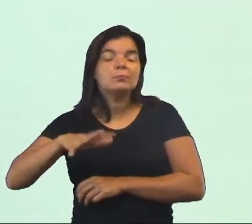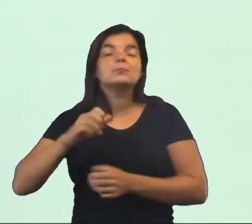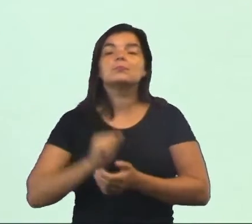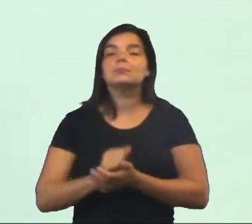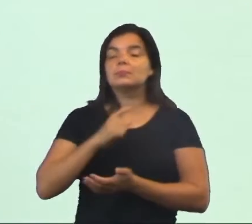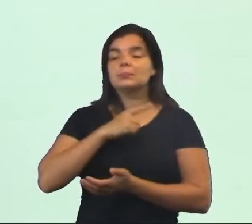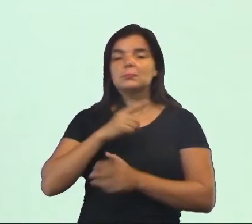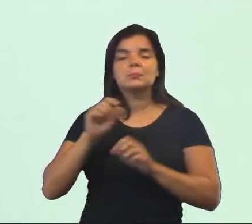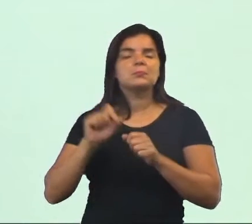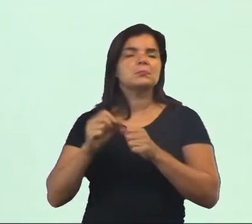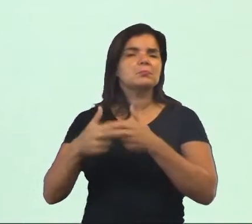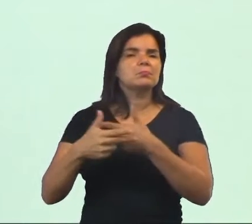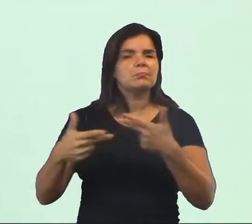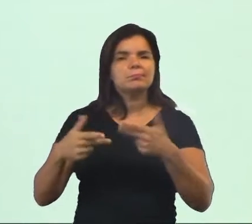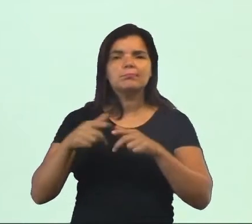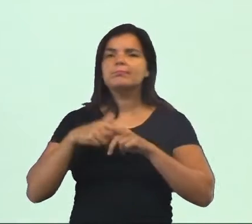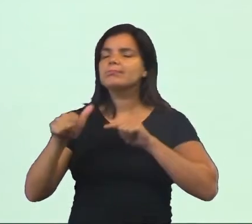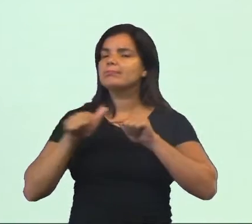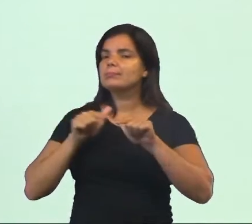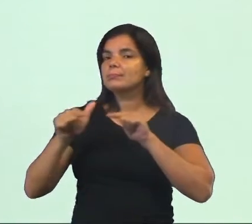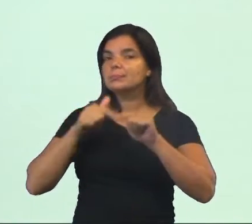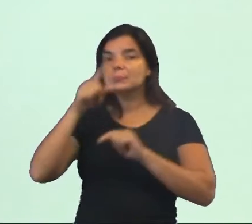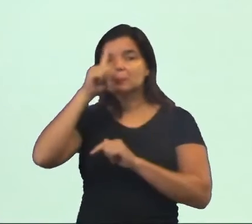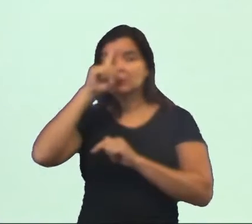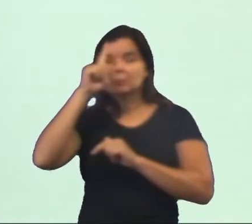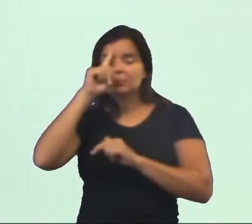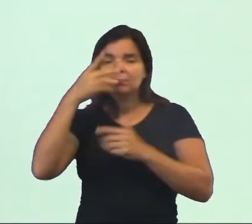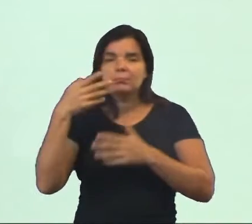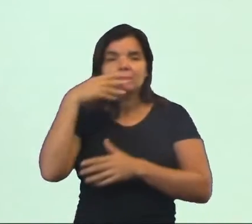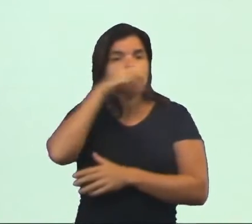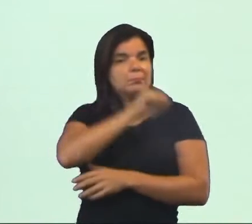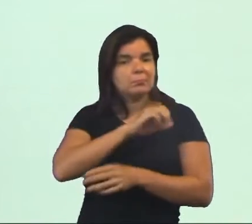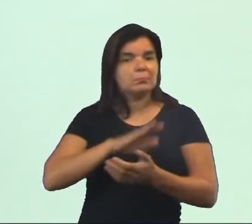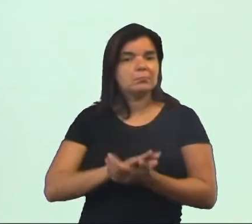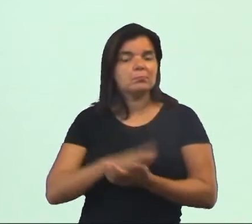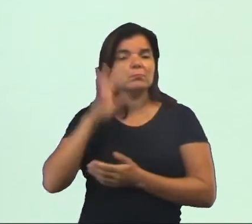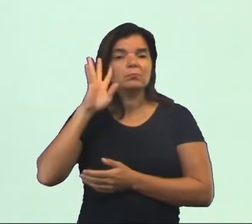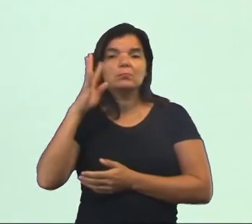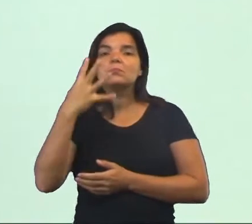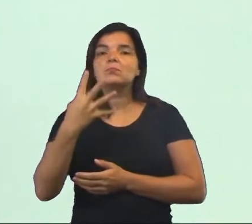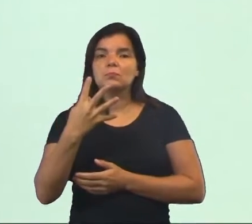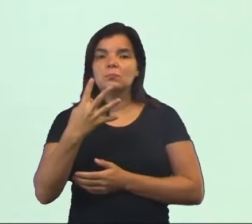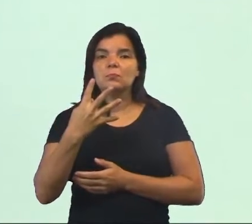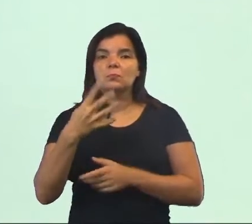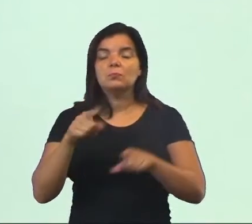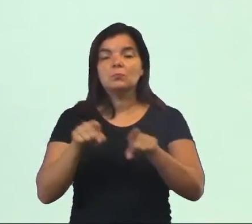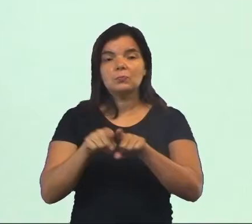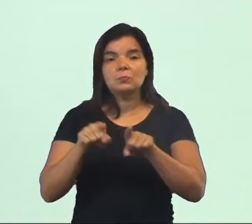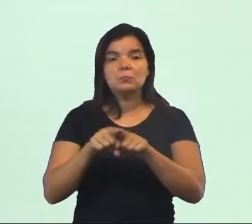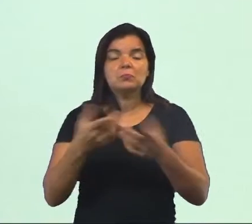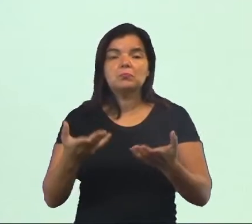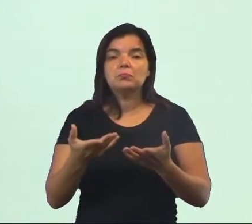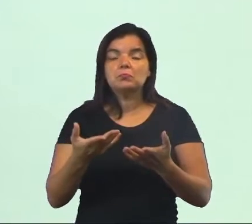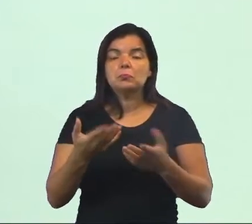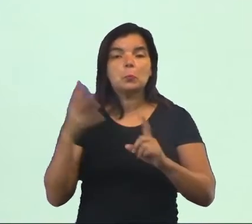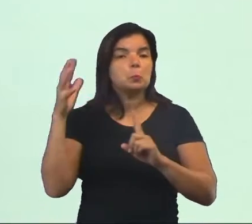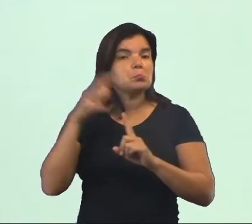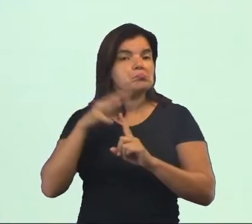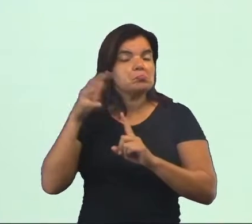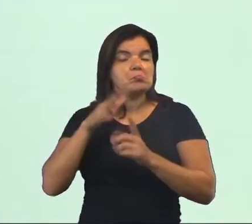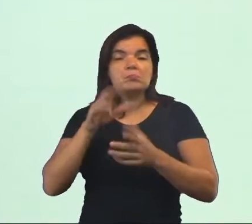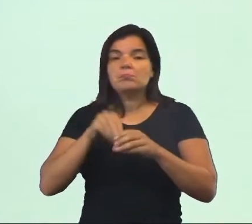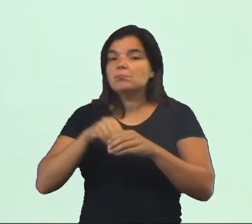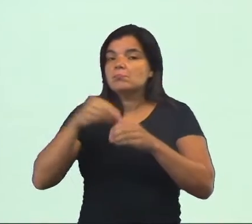seus afazeres, as suas atividades cotidianas e, de repente, elas decidem, sem nenhuma influência